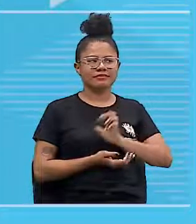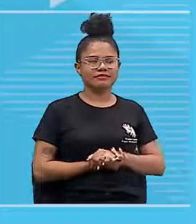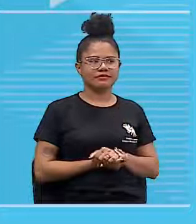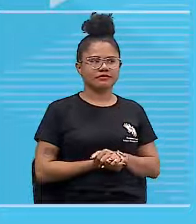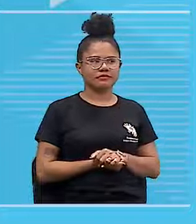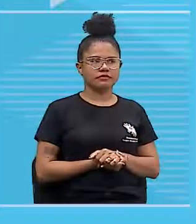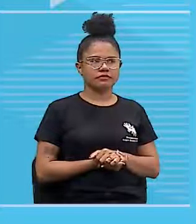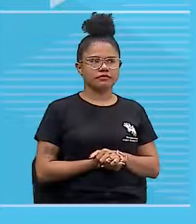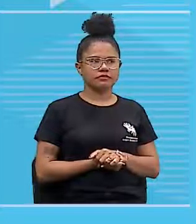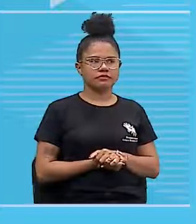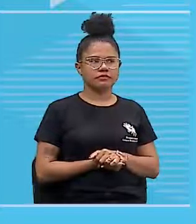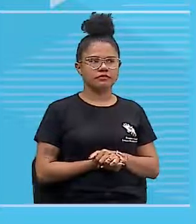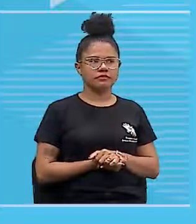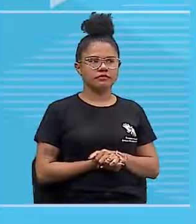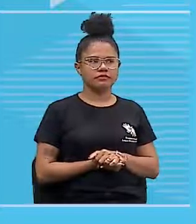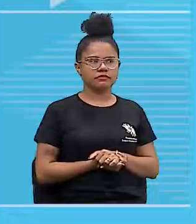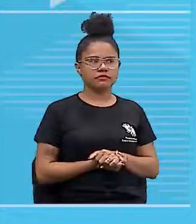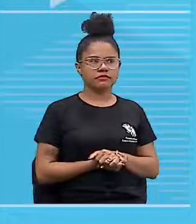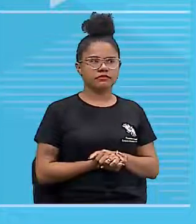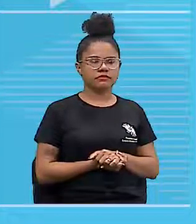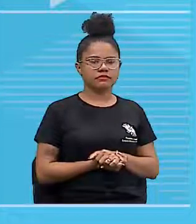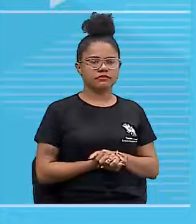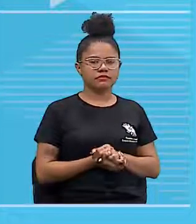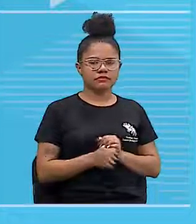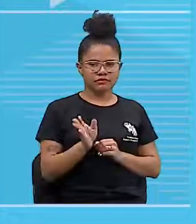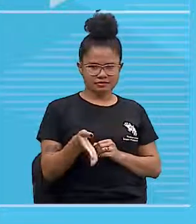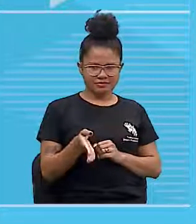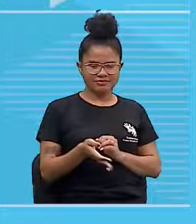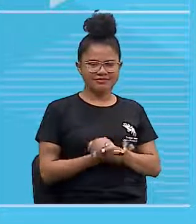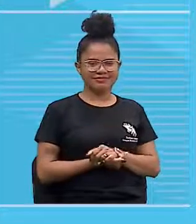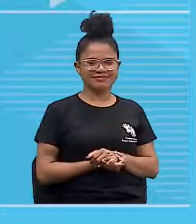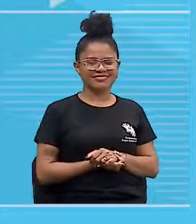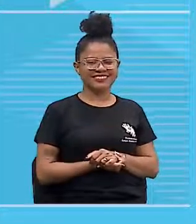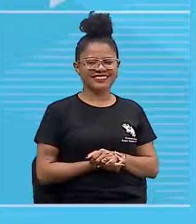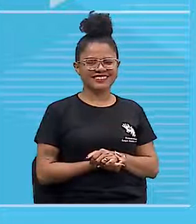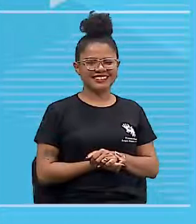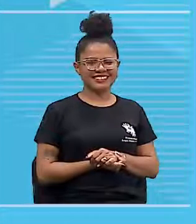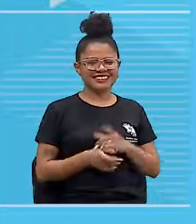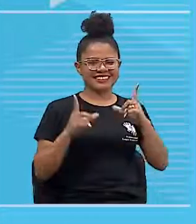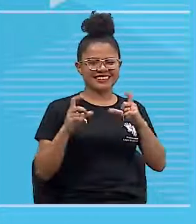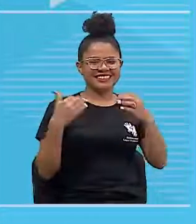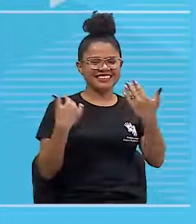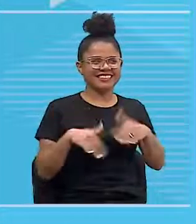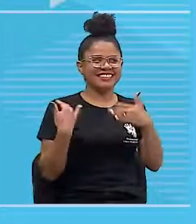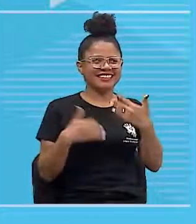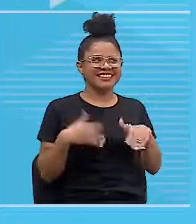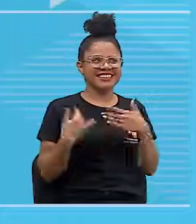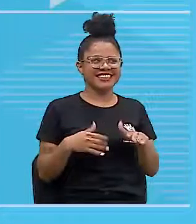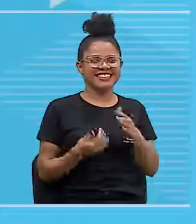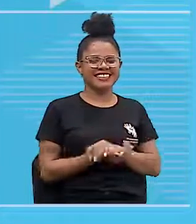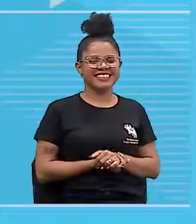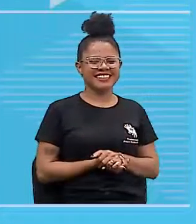e show de bola salvou Eita tô vendo a prova do ENEM na minha frente